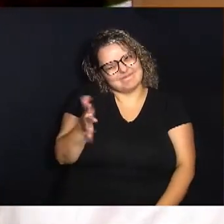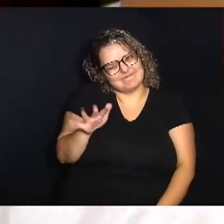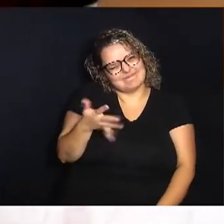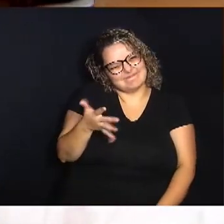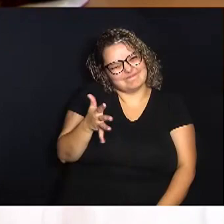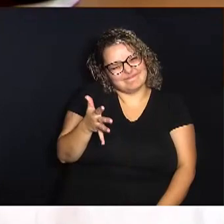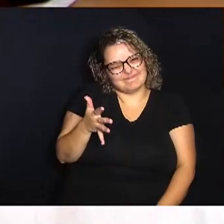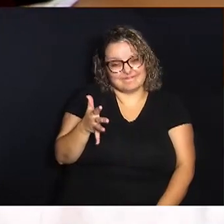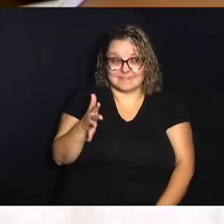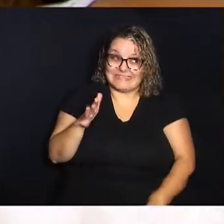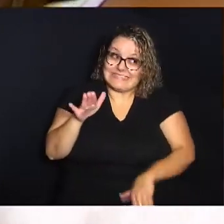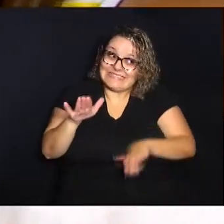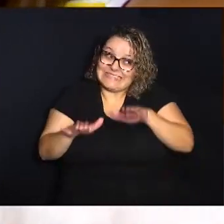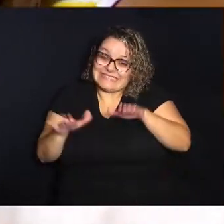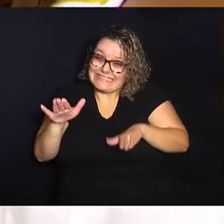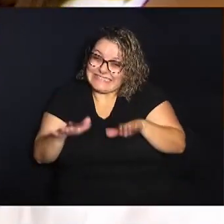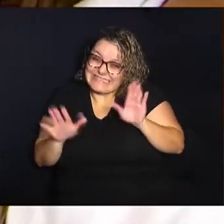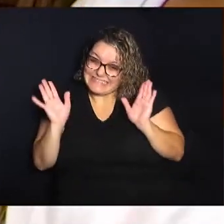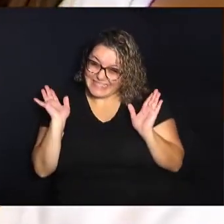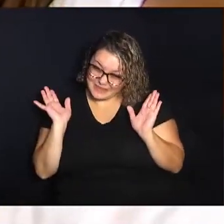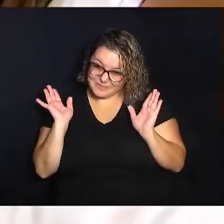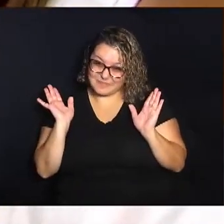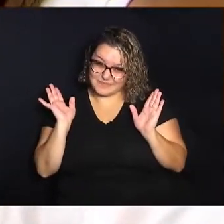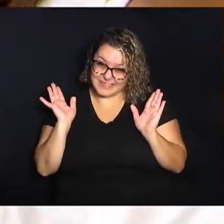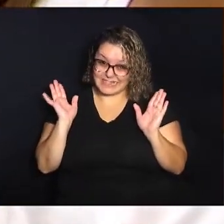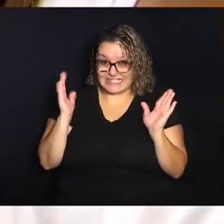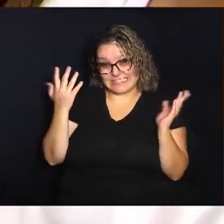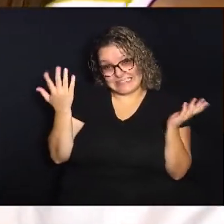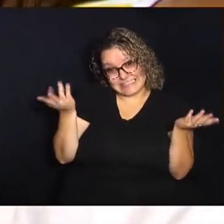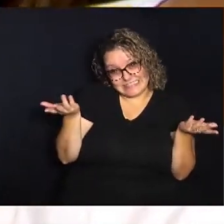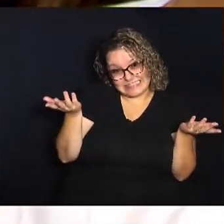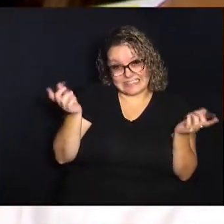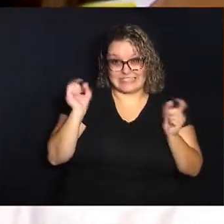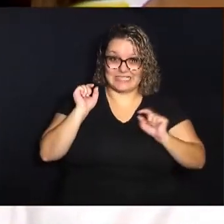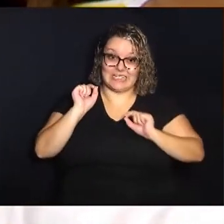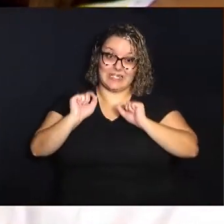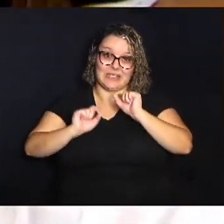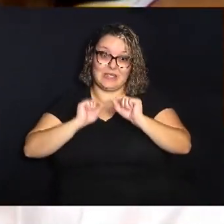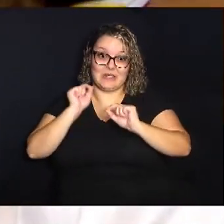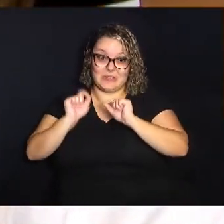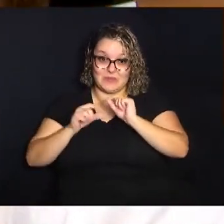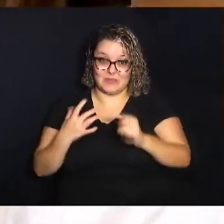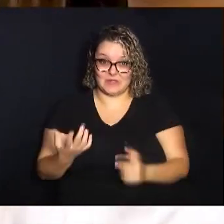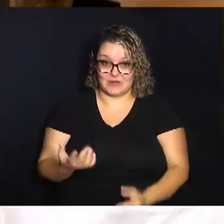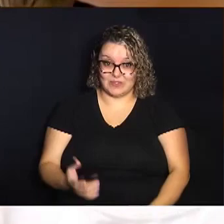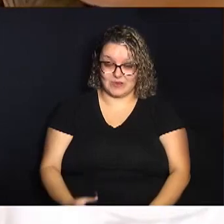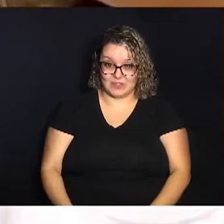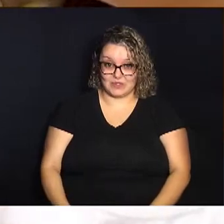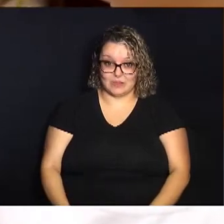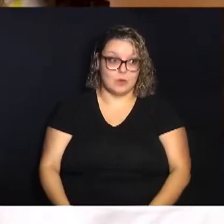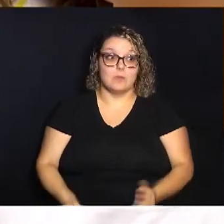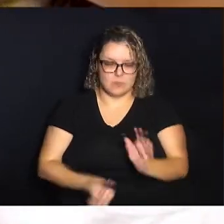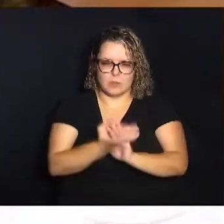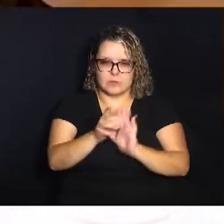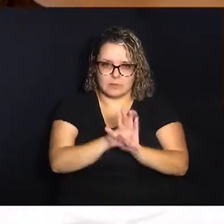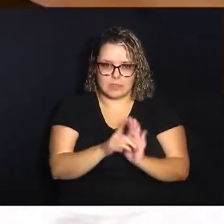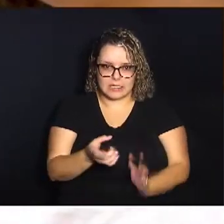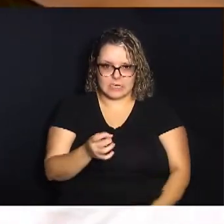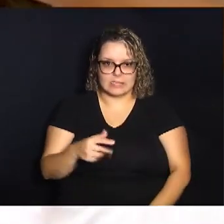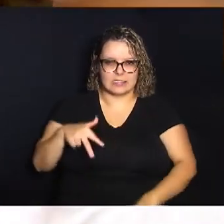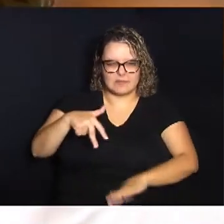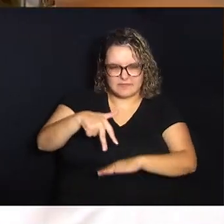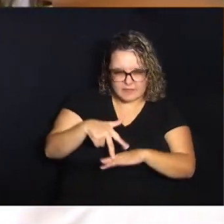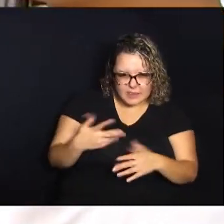Não, depende depende o que você... Votar uma lei é fácil? Que ele veio